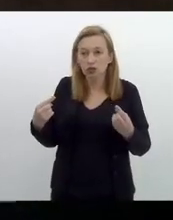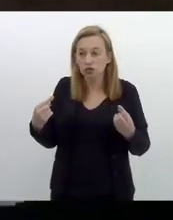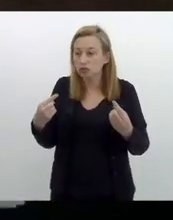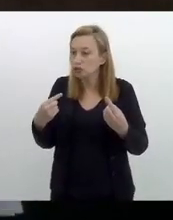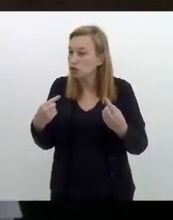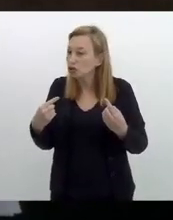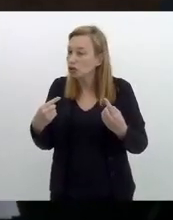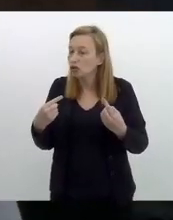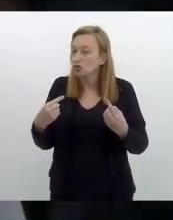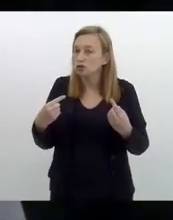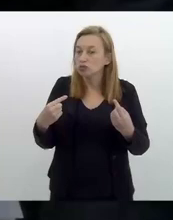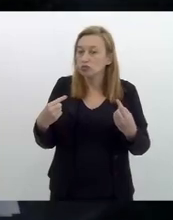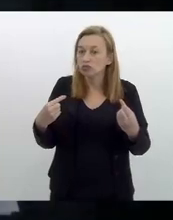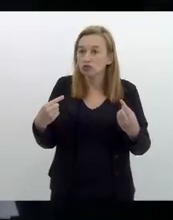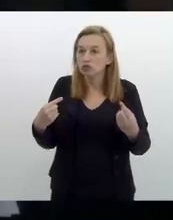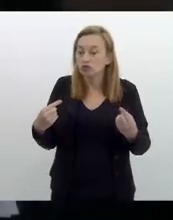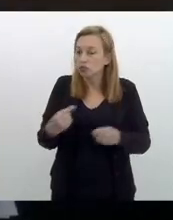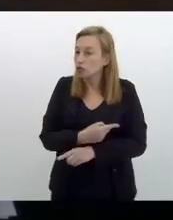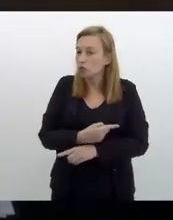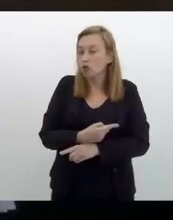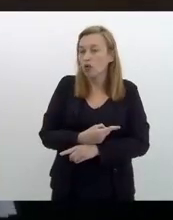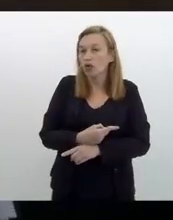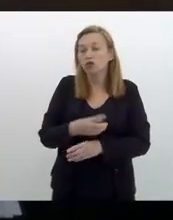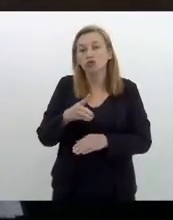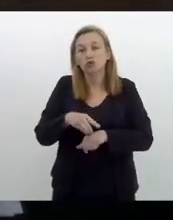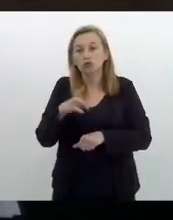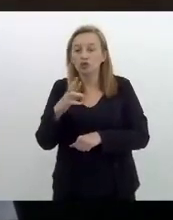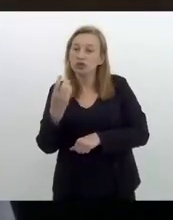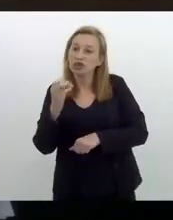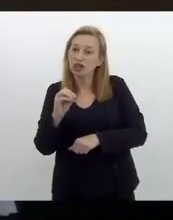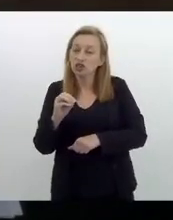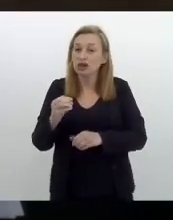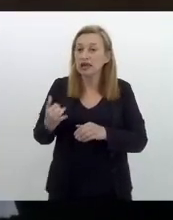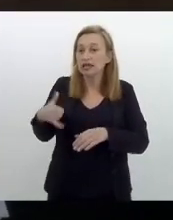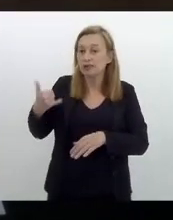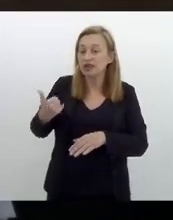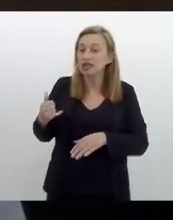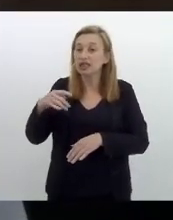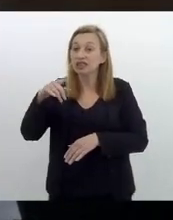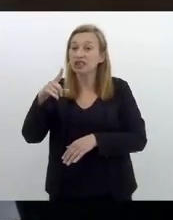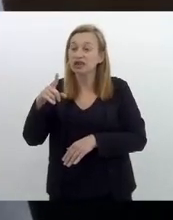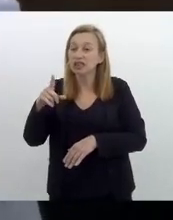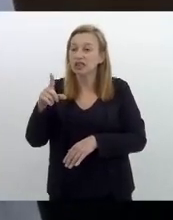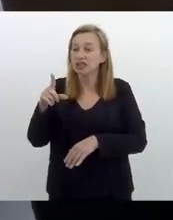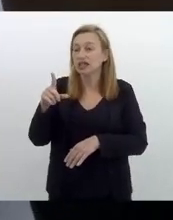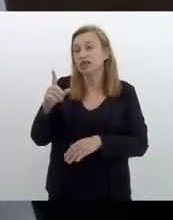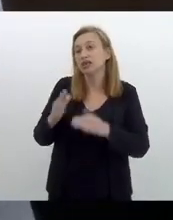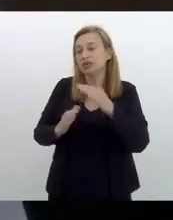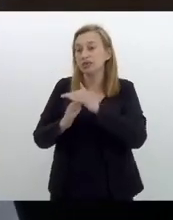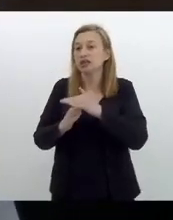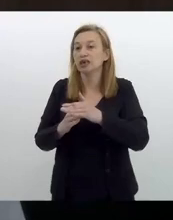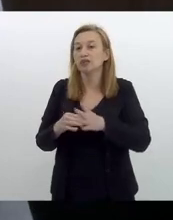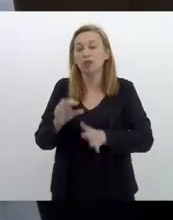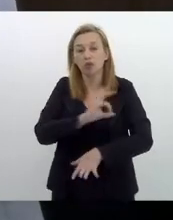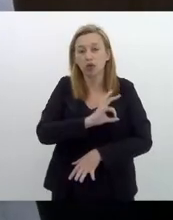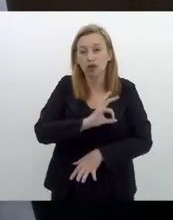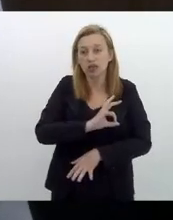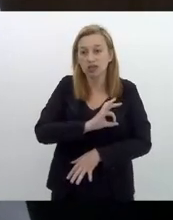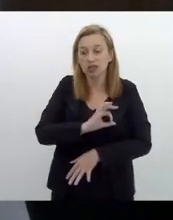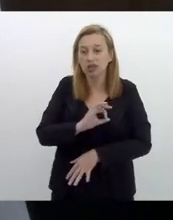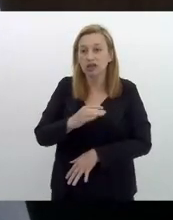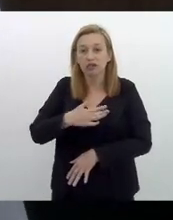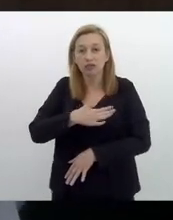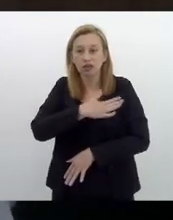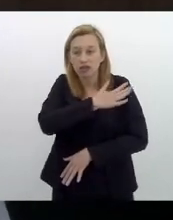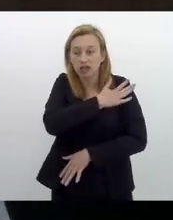acho que há limite de idade para que a polícia militar esse tema tenha